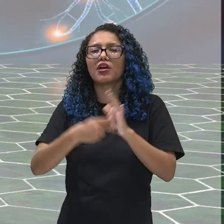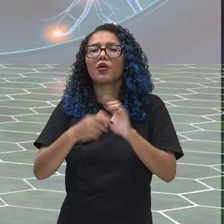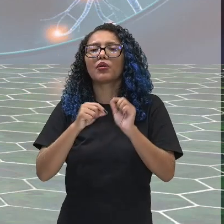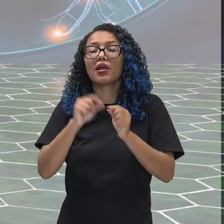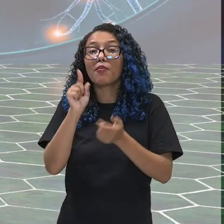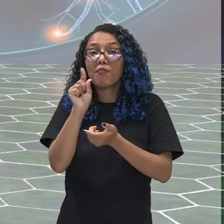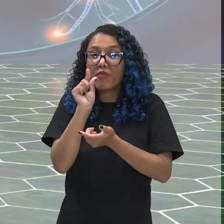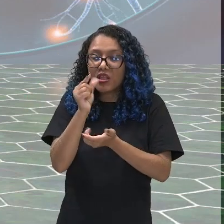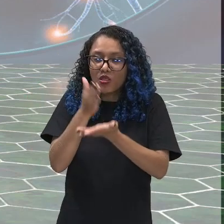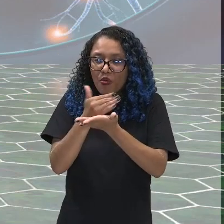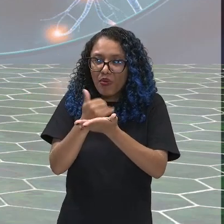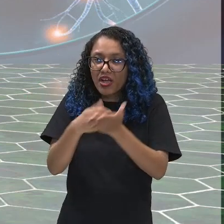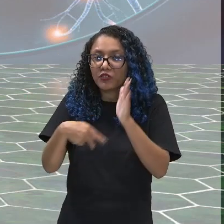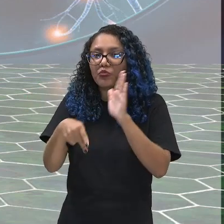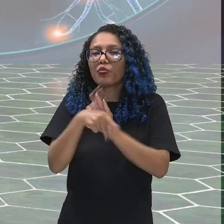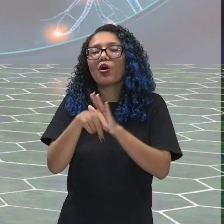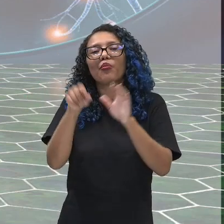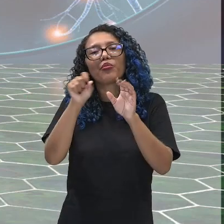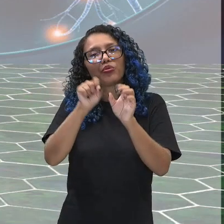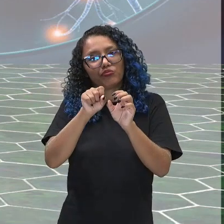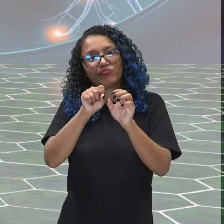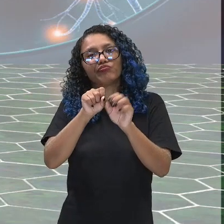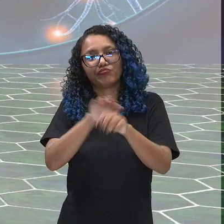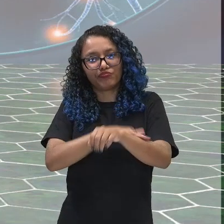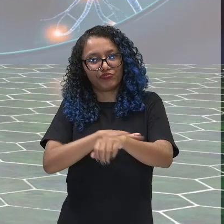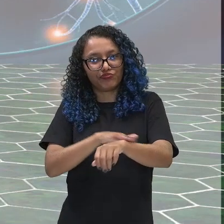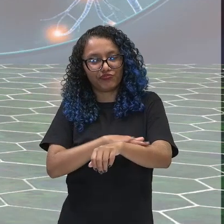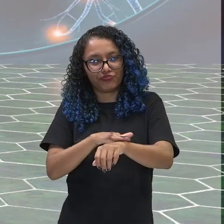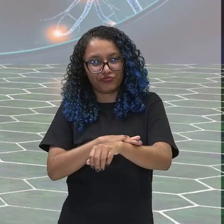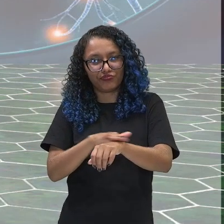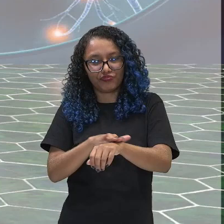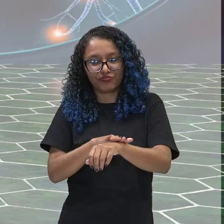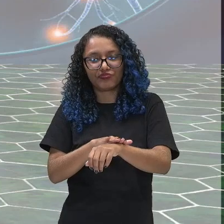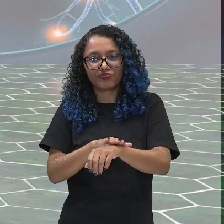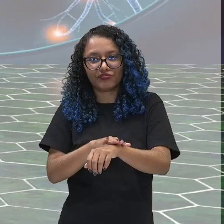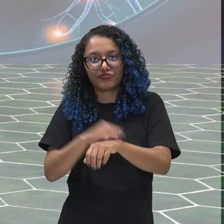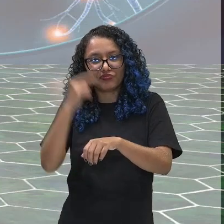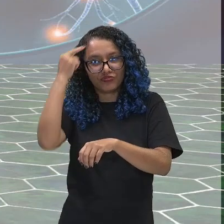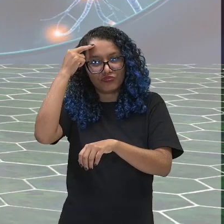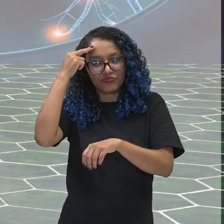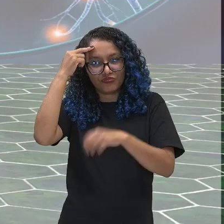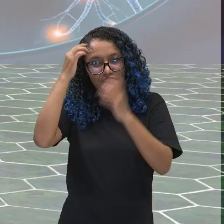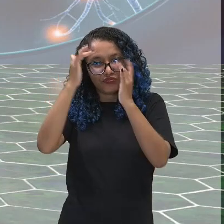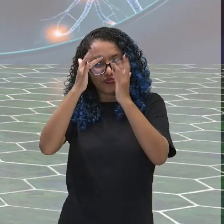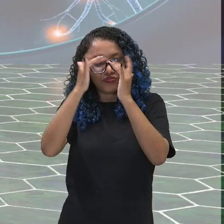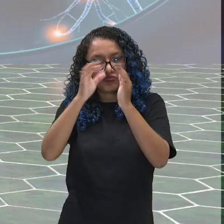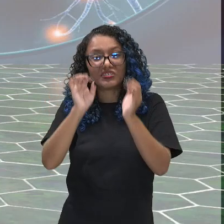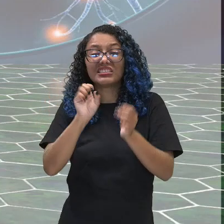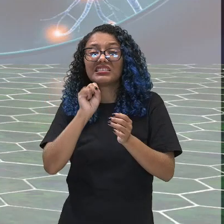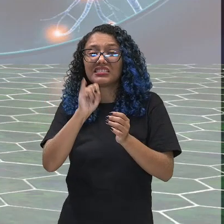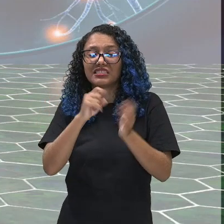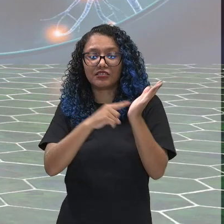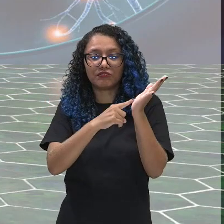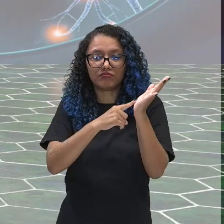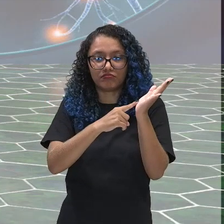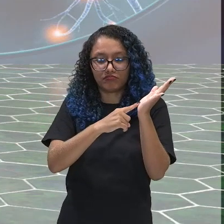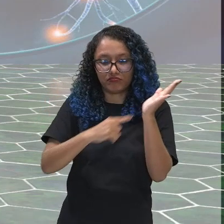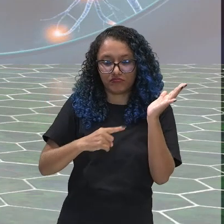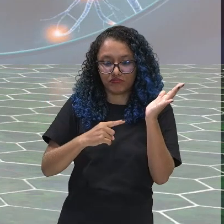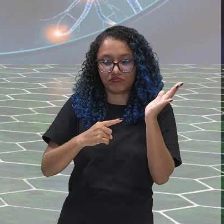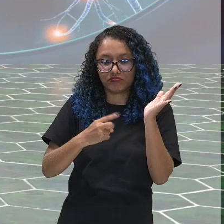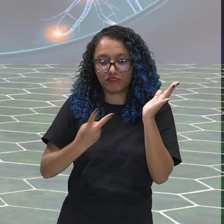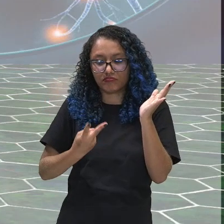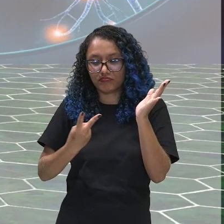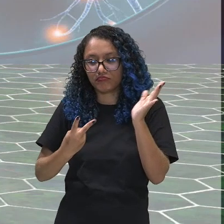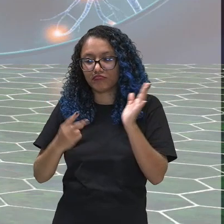tecido nervoso, tá? E um neurônio em contato com outro neurônio ocorrerão as